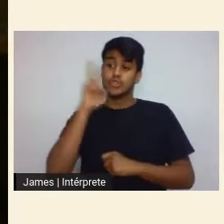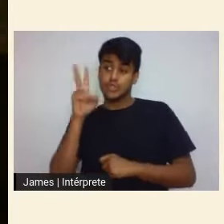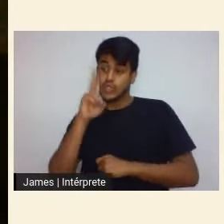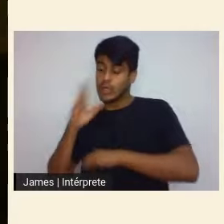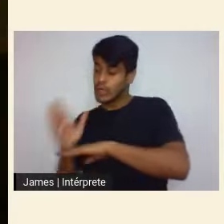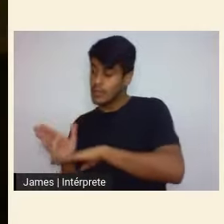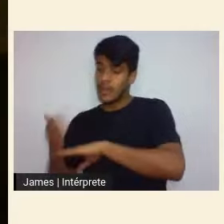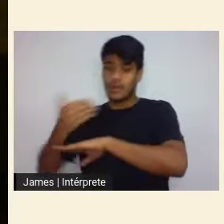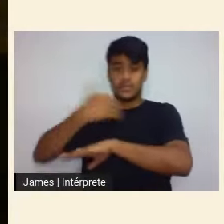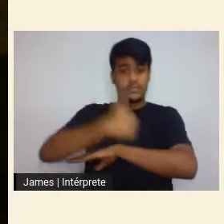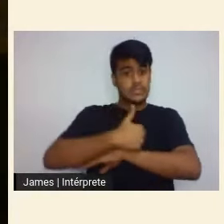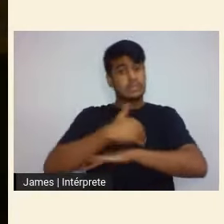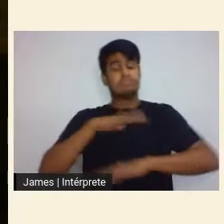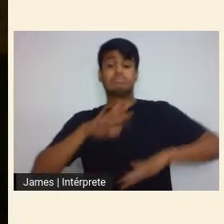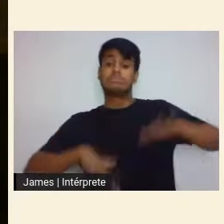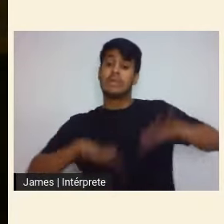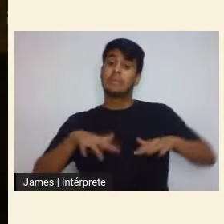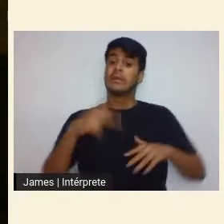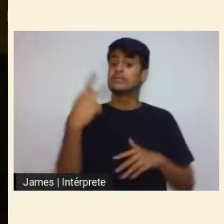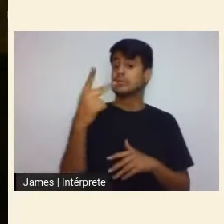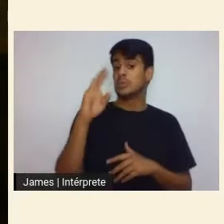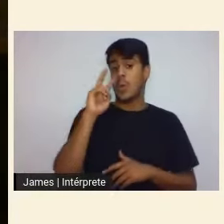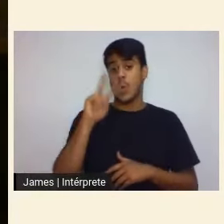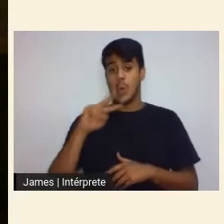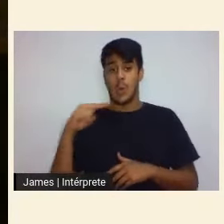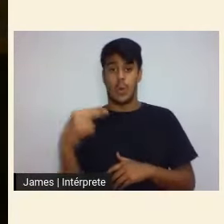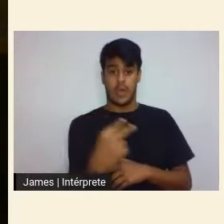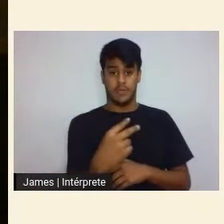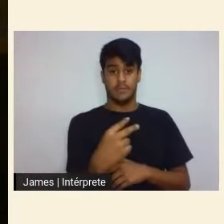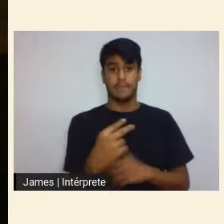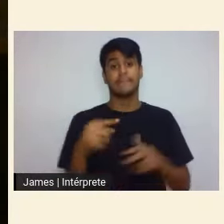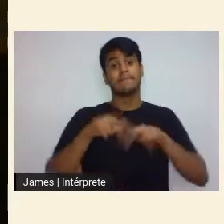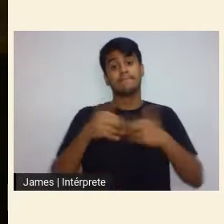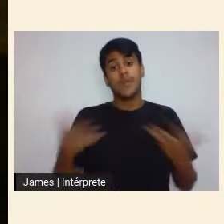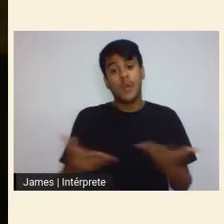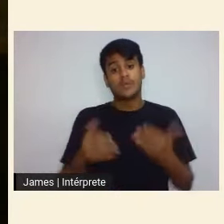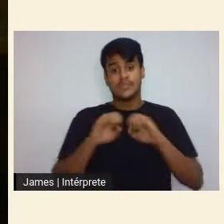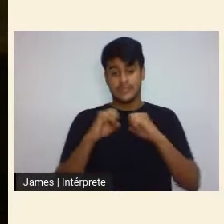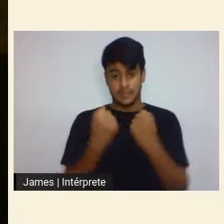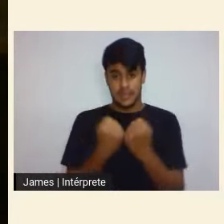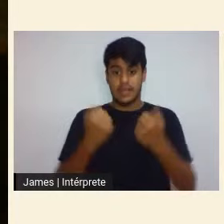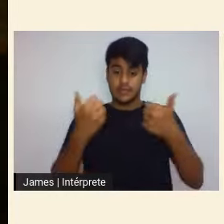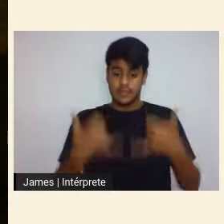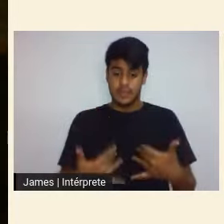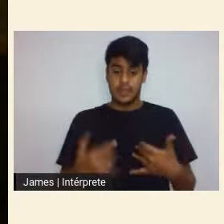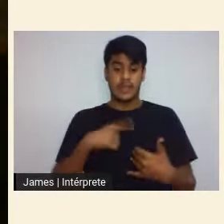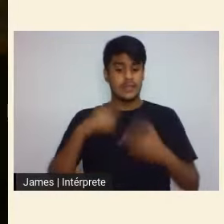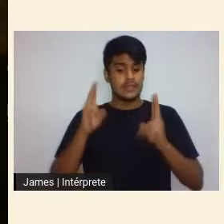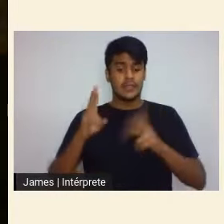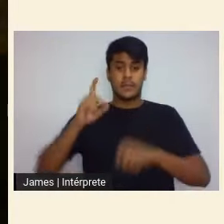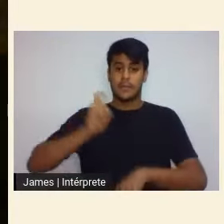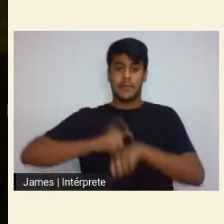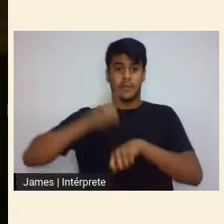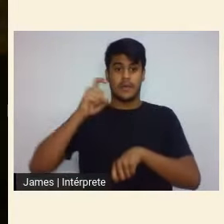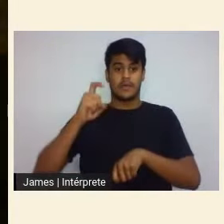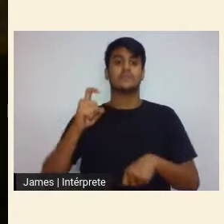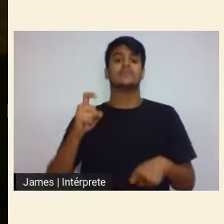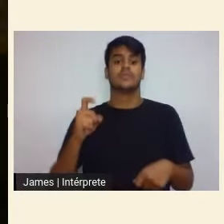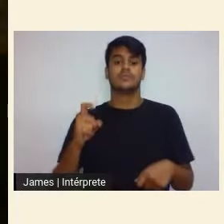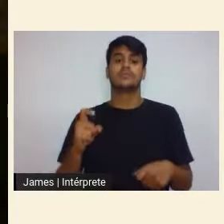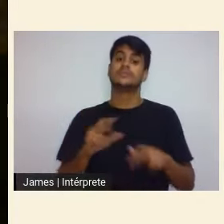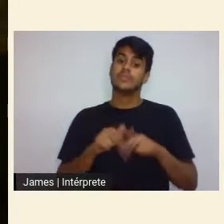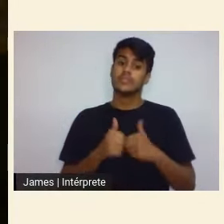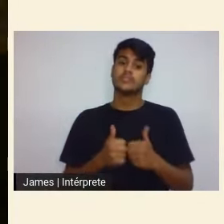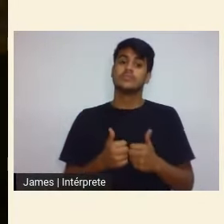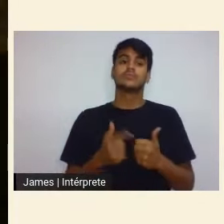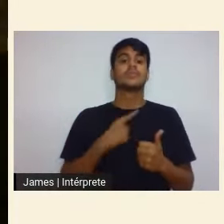centro, dependendo do olhar que se lança. Este seminário mostra que é sempre hora de mover o pêndulo. Sejamos, inclusive,